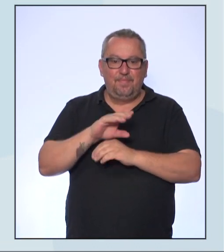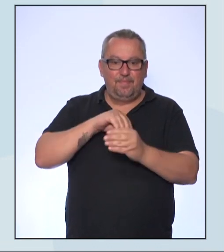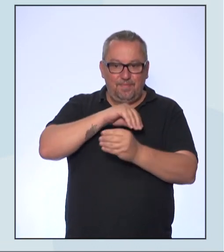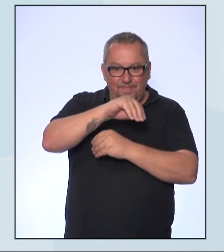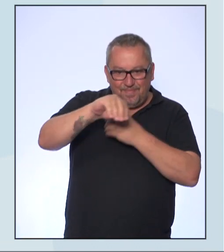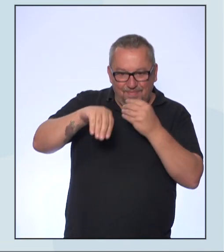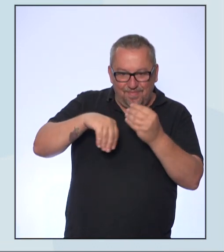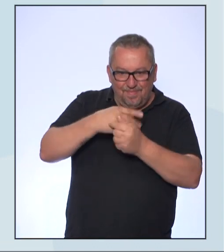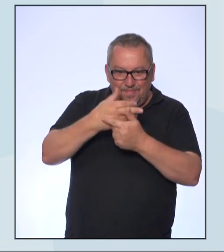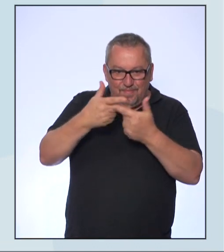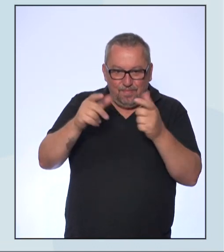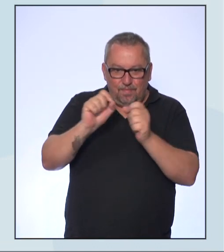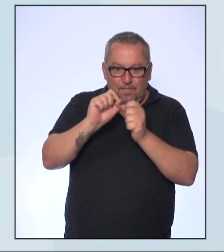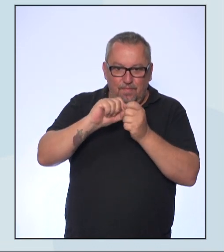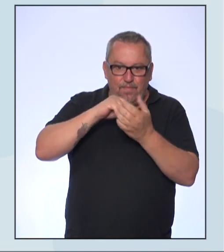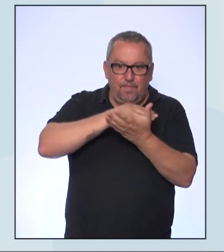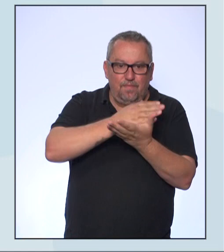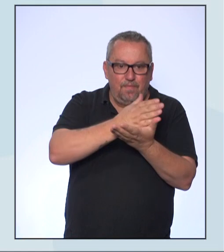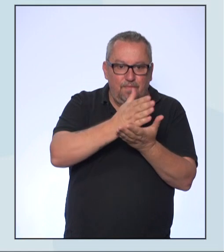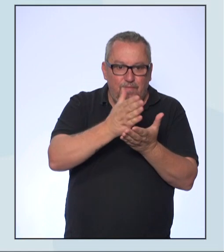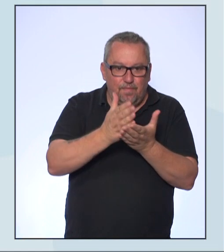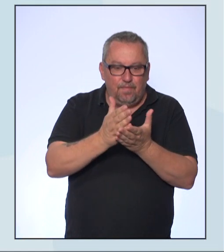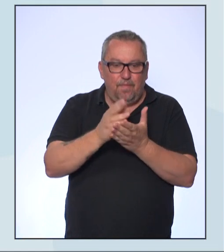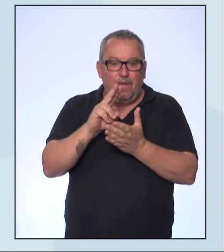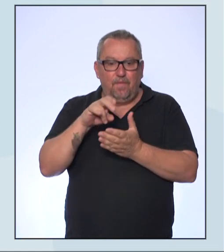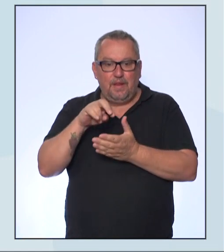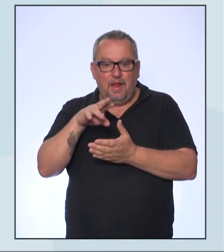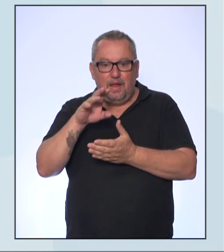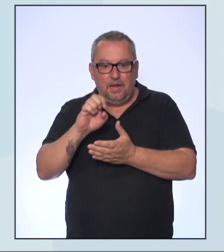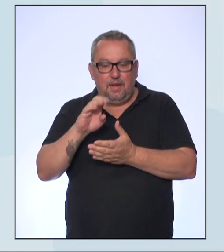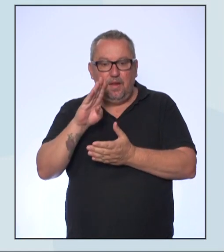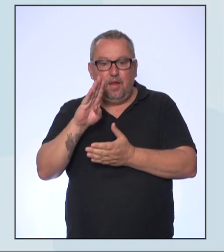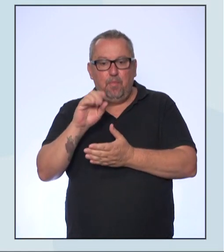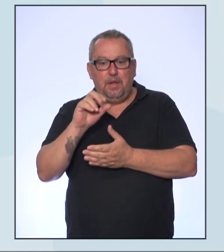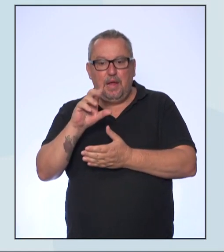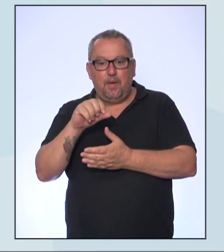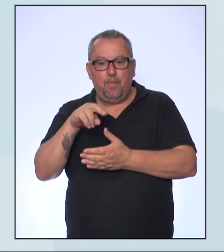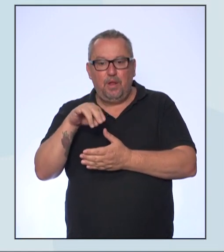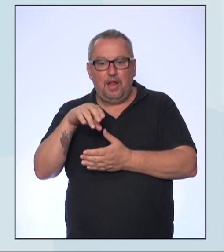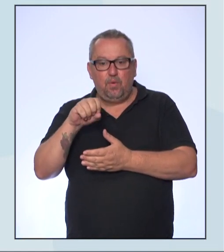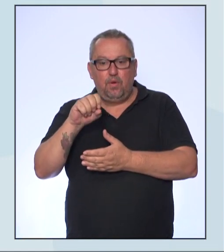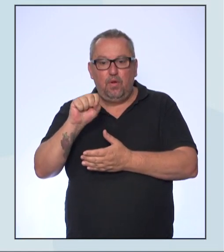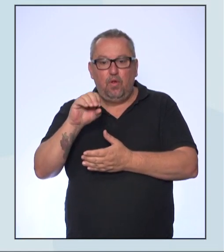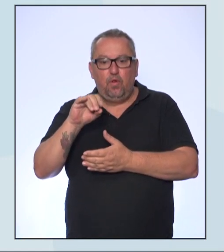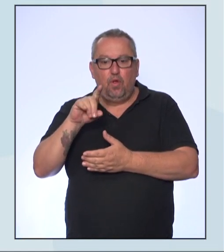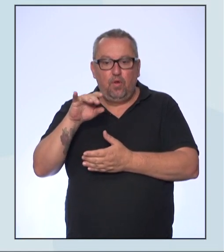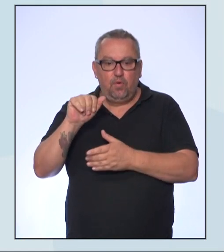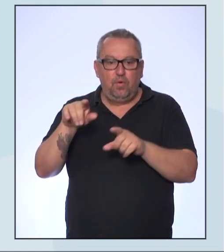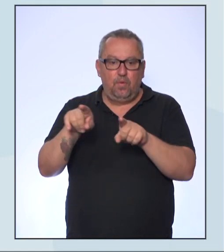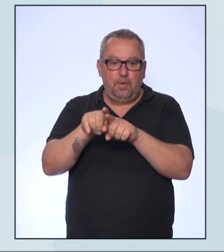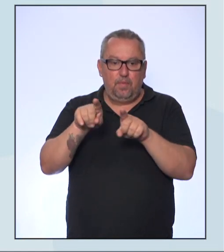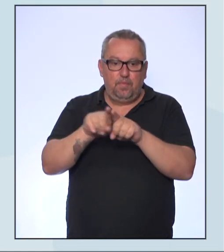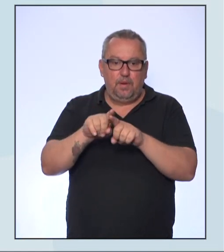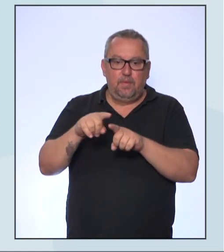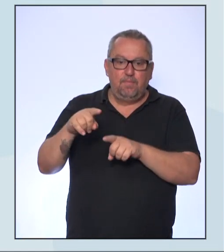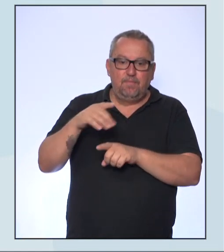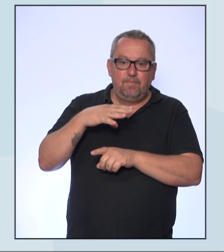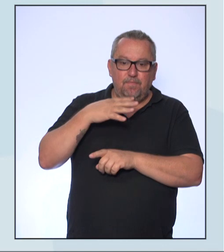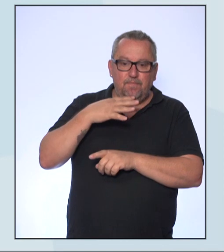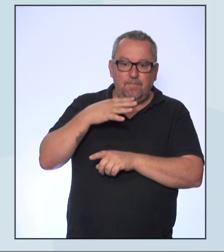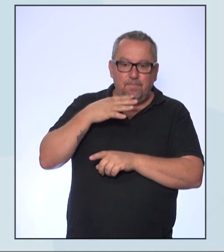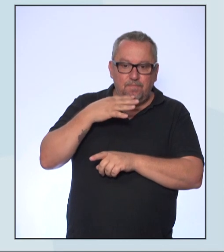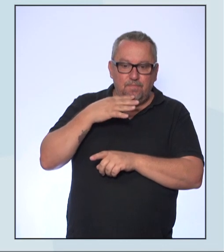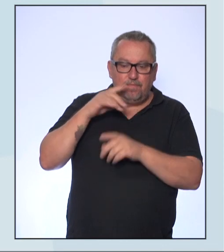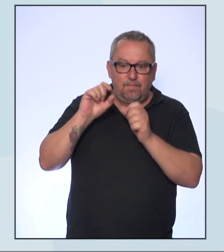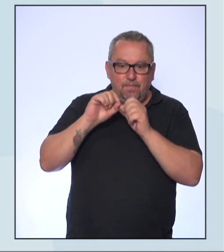de ingredientes para fazer um bolo, mistura de vinagre com bicarbonato de sódio, como também pelo conhecimento, por meio